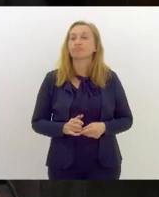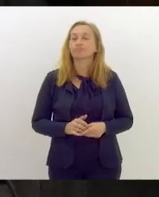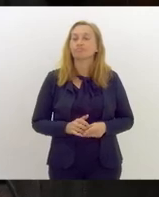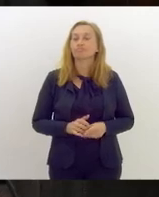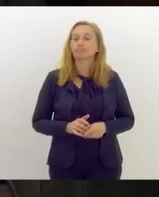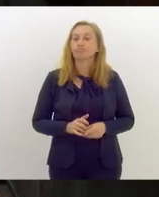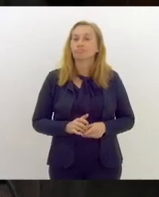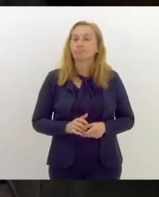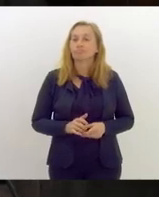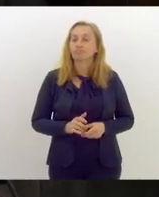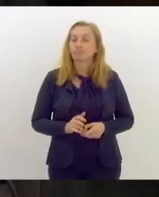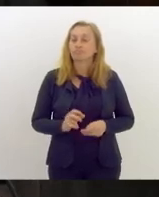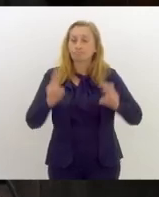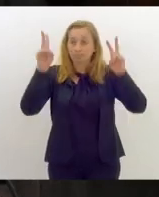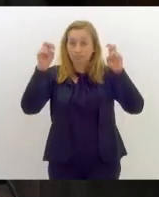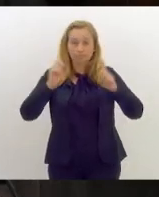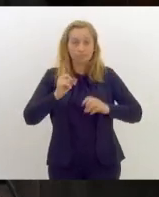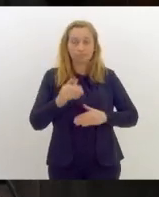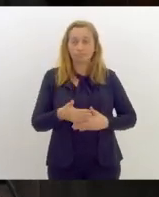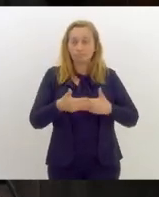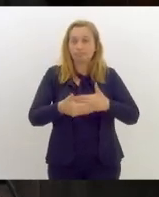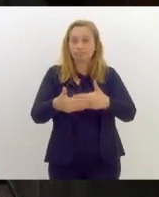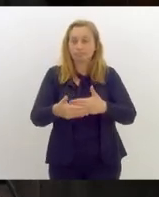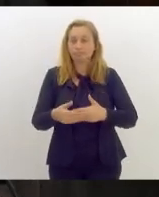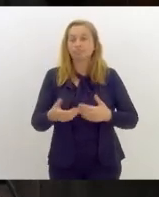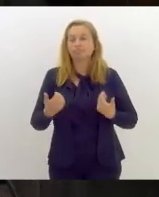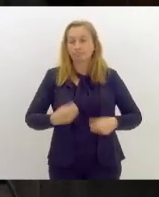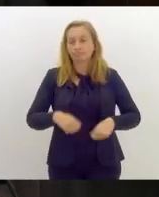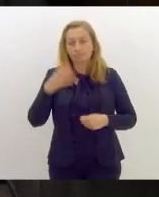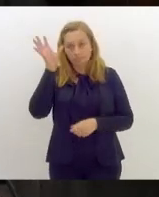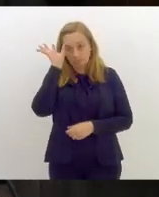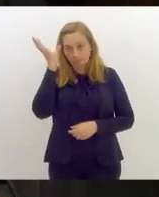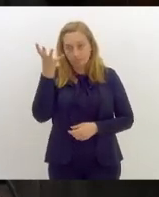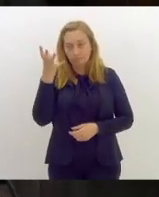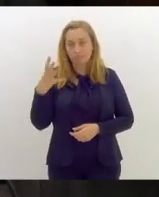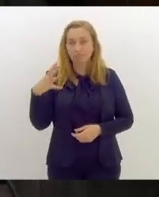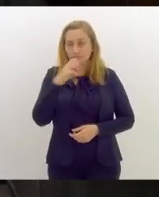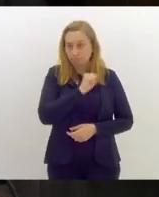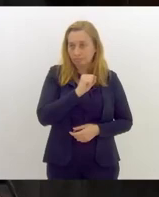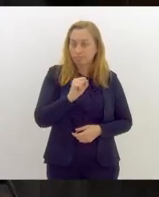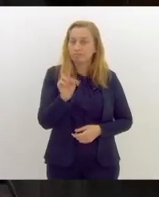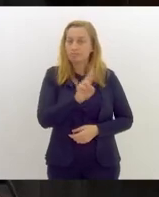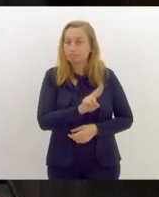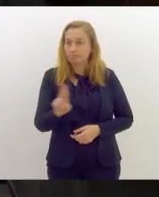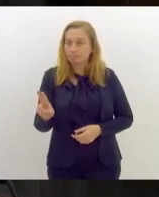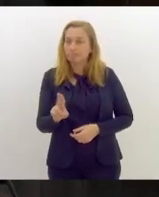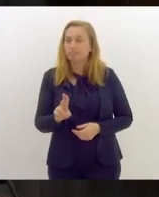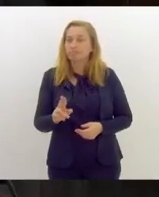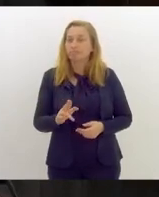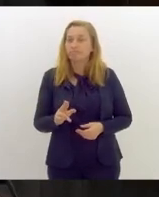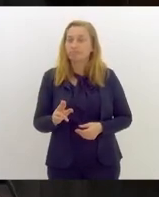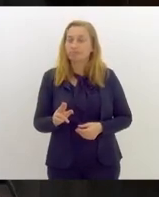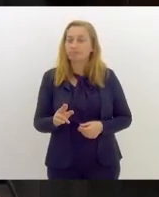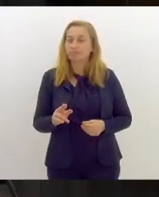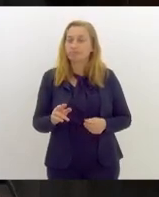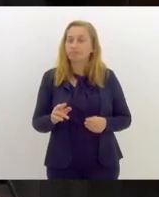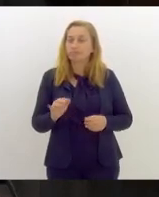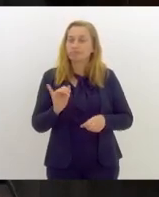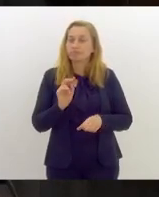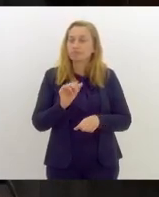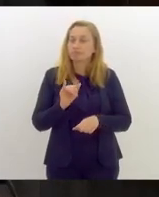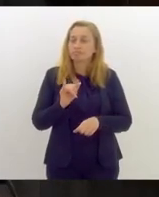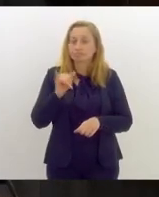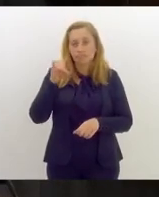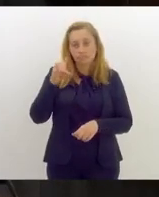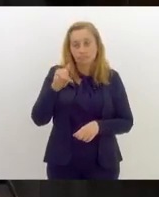esses sistemas não avançaram nós precisamos resolver de uma vez por todas em nome do do da preservação da Baía de